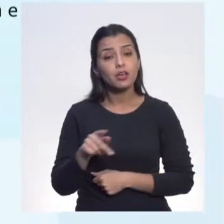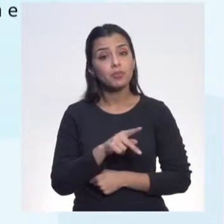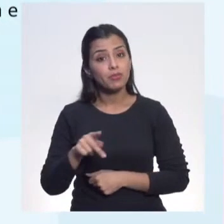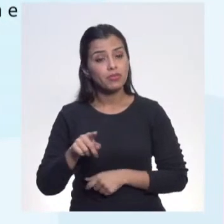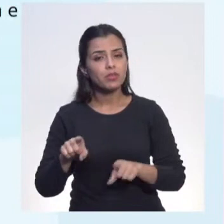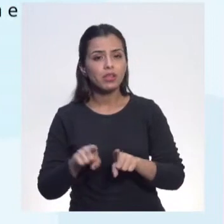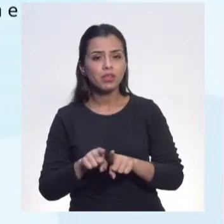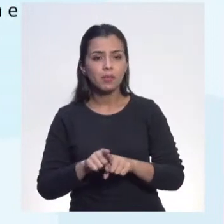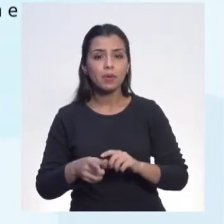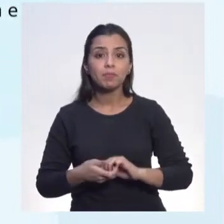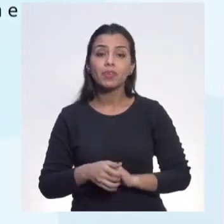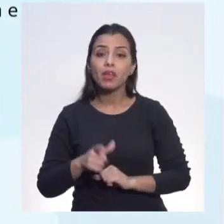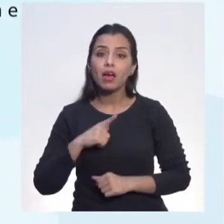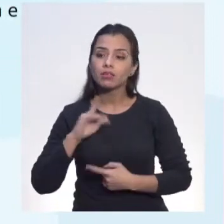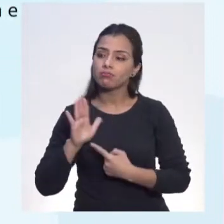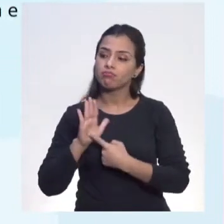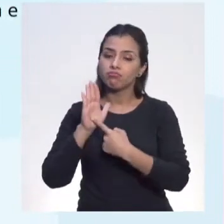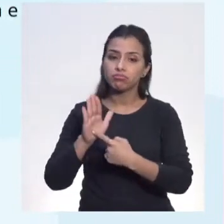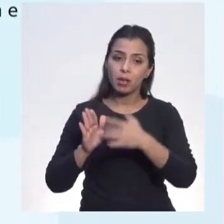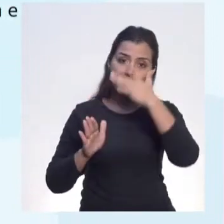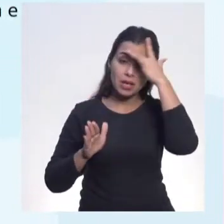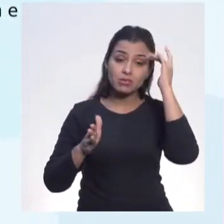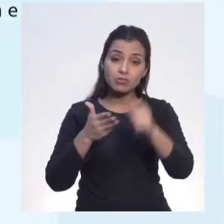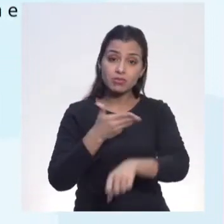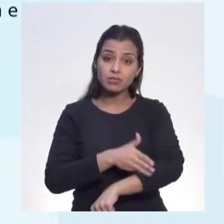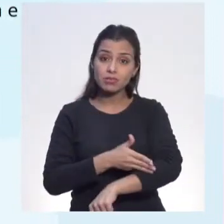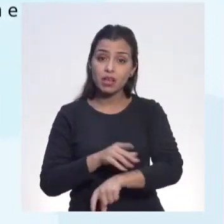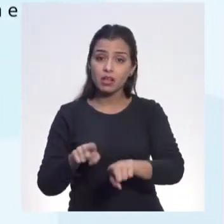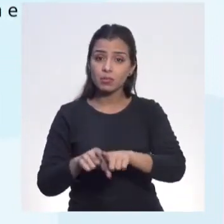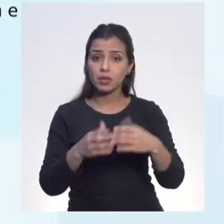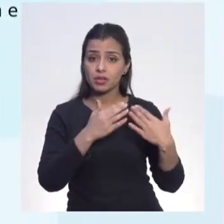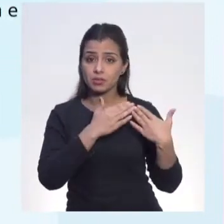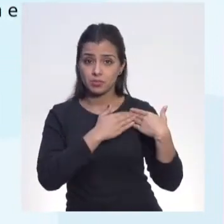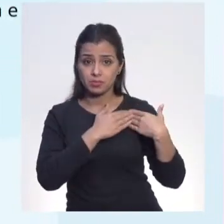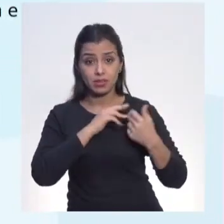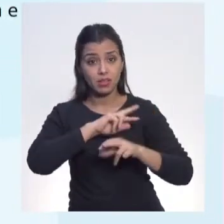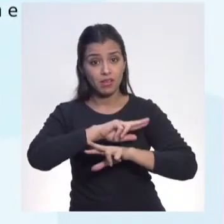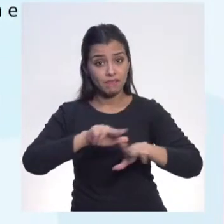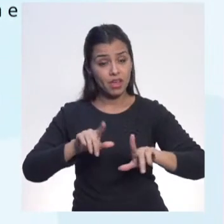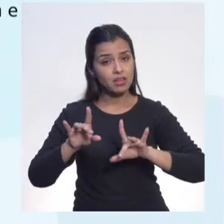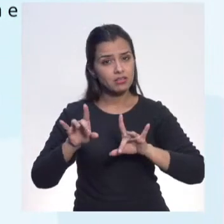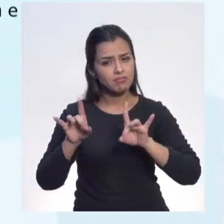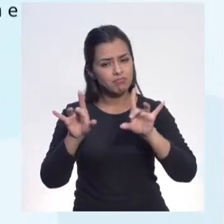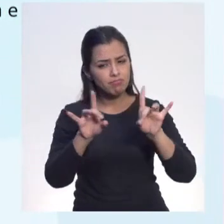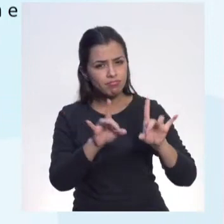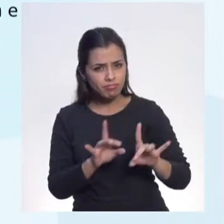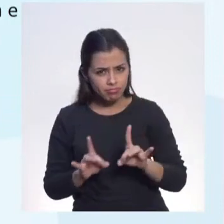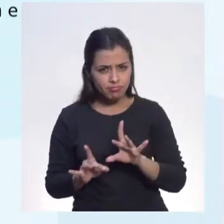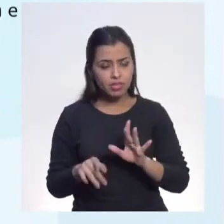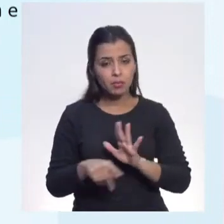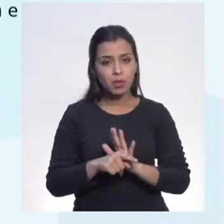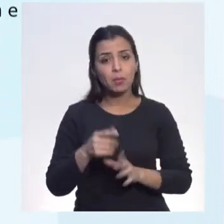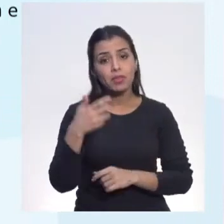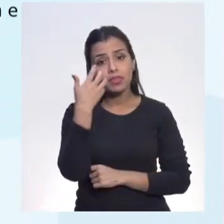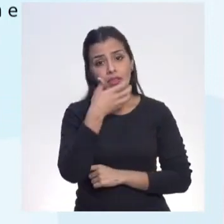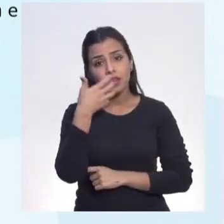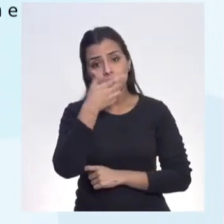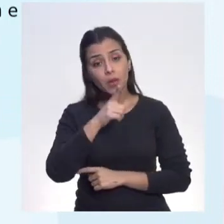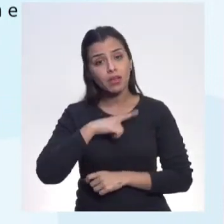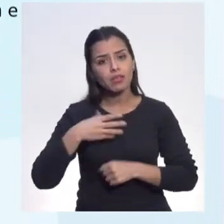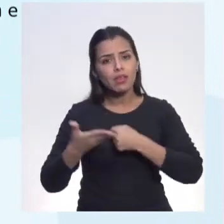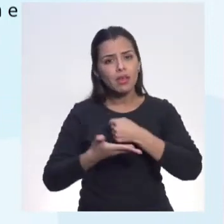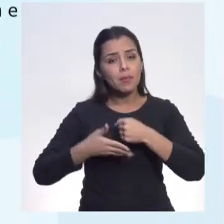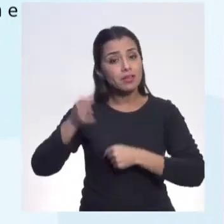ele apresenta algumas similaridades com o ensaiador, e é responsável por ensinar as variadas técnicas ao aspirante a cantor, tomando por base a junção entre